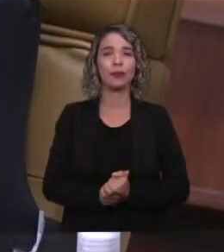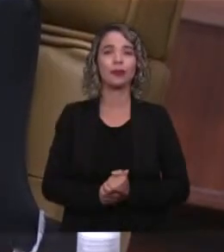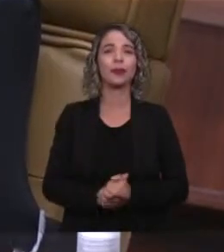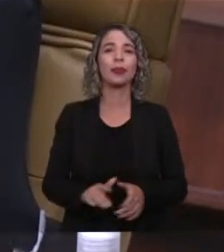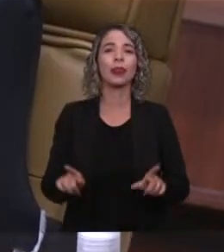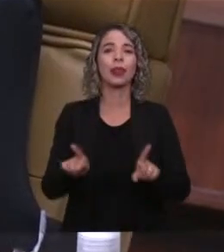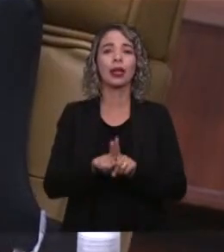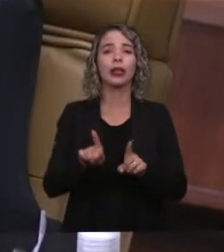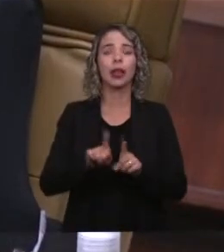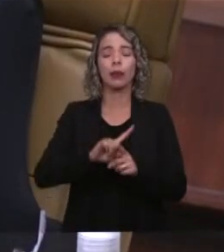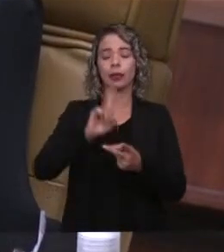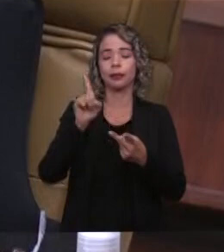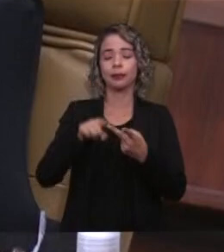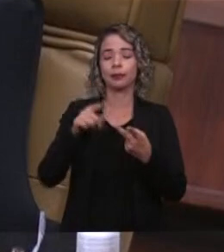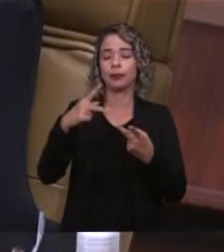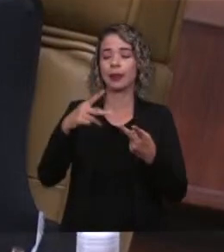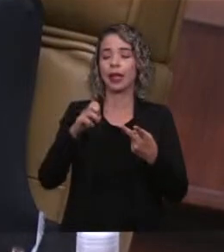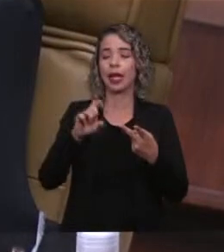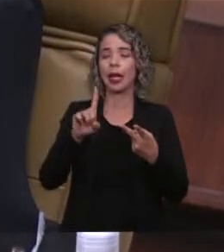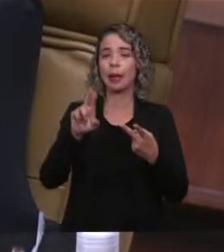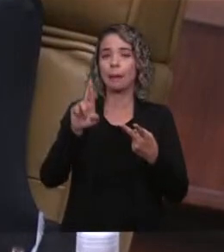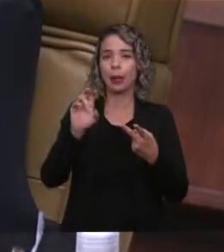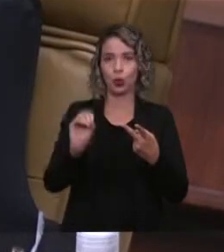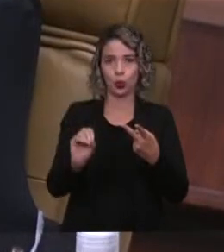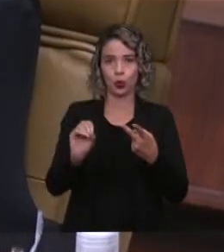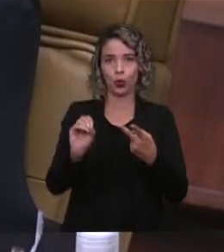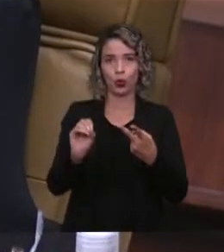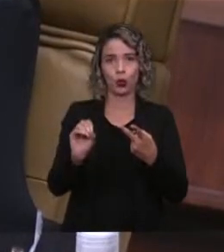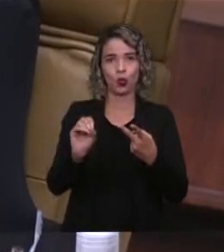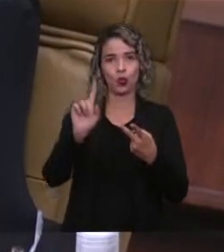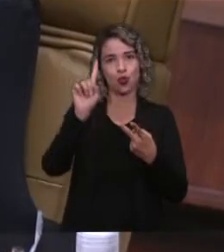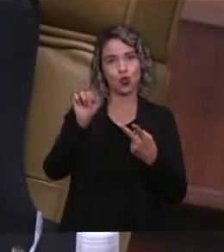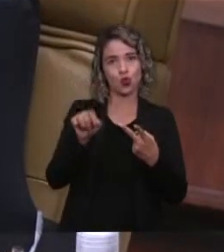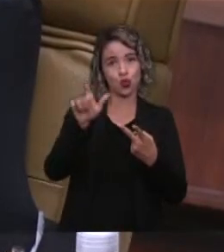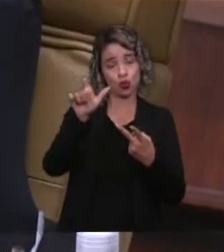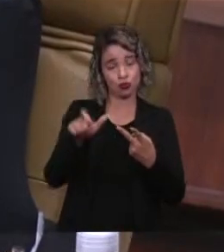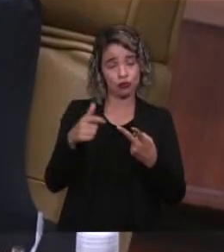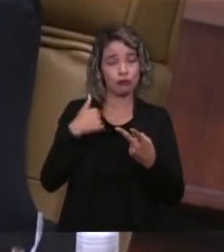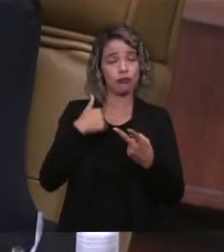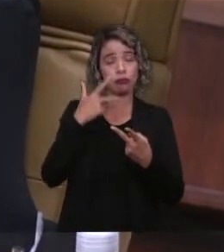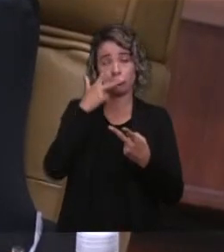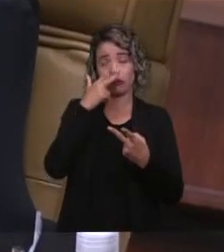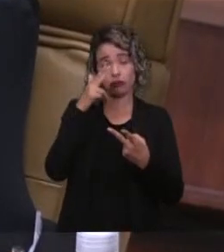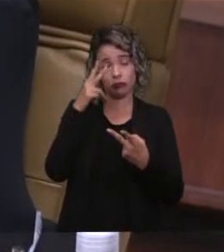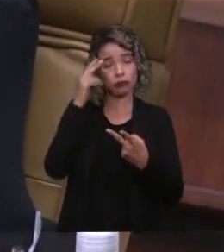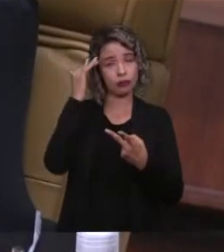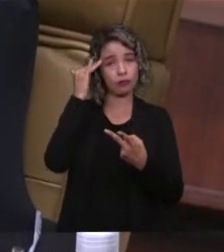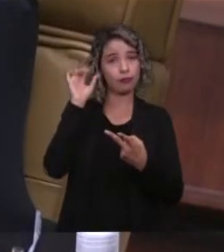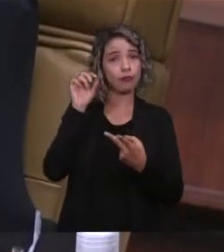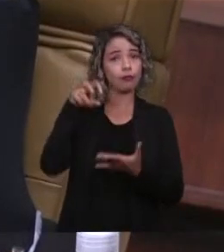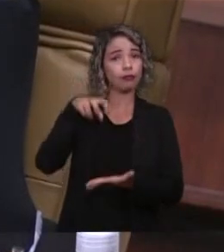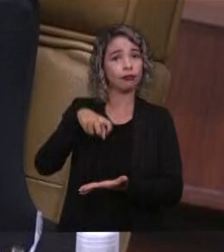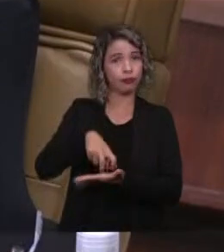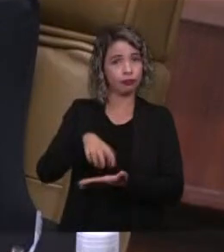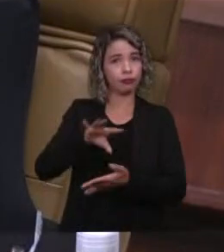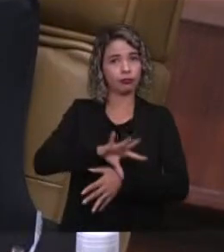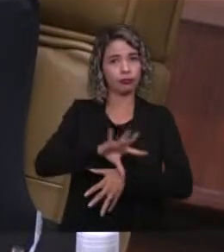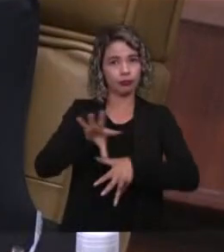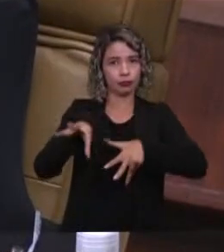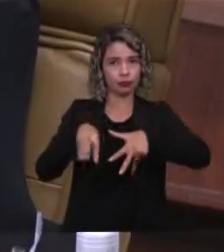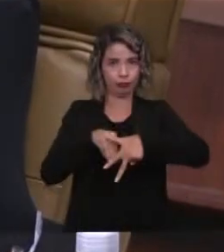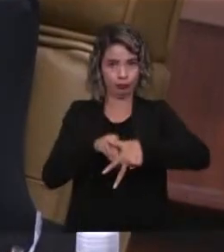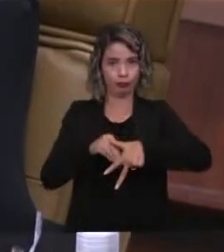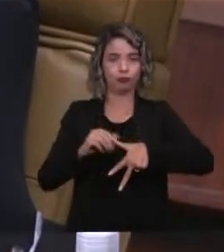relação a Pedro Paulo Bergamaschi de Leone Ramos, entendo pela condenação do crime de corrupção